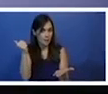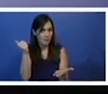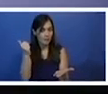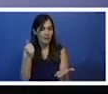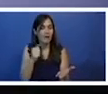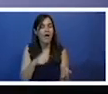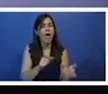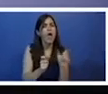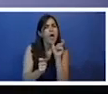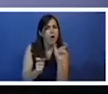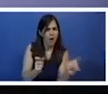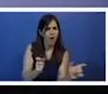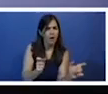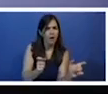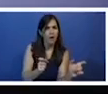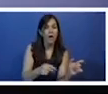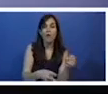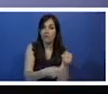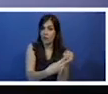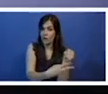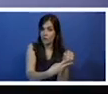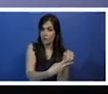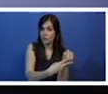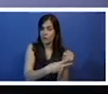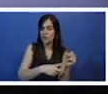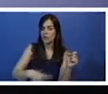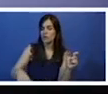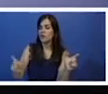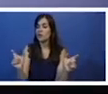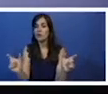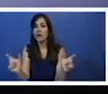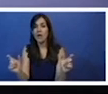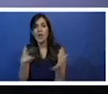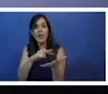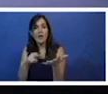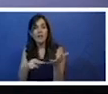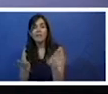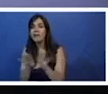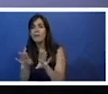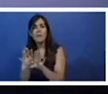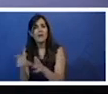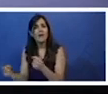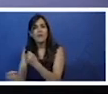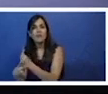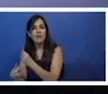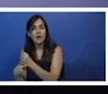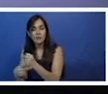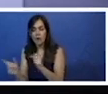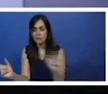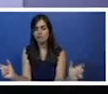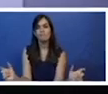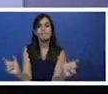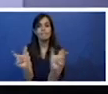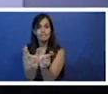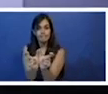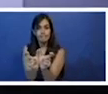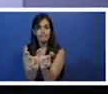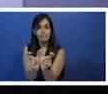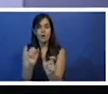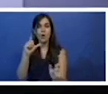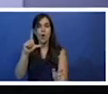auxiliar. Auxiliando qual verbo? O verbo ler, que é o meu verbo principal da oração. Ok?